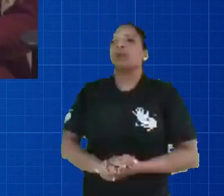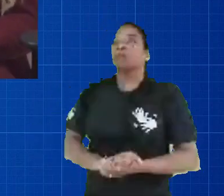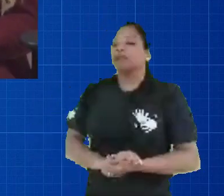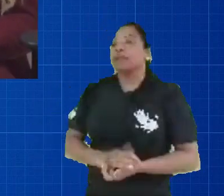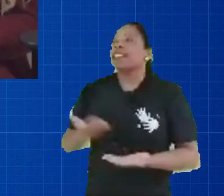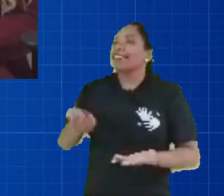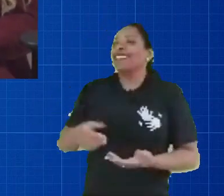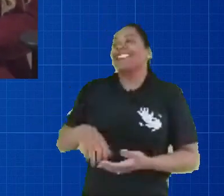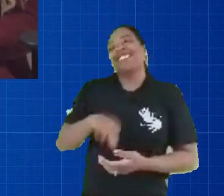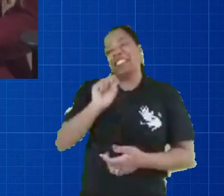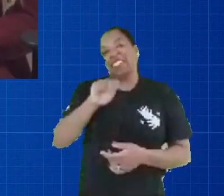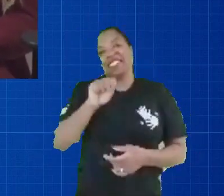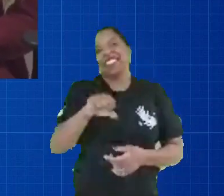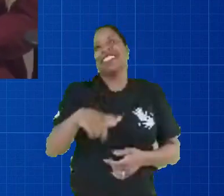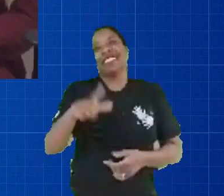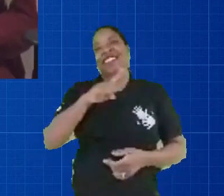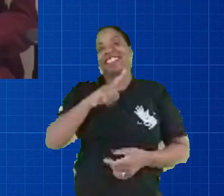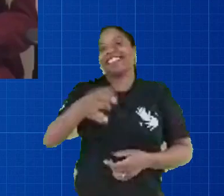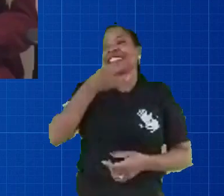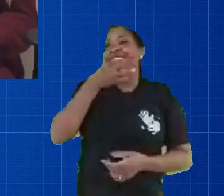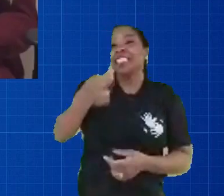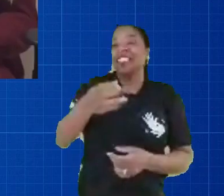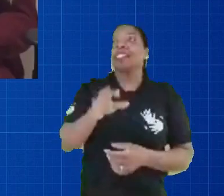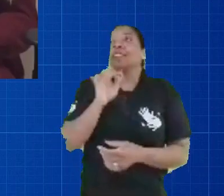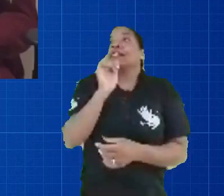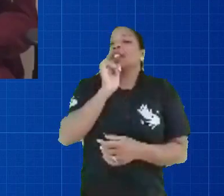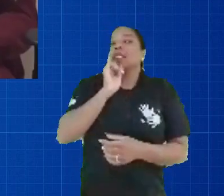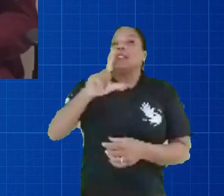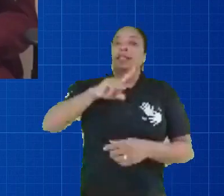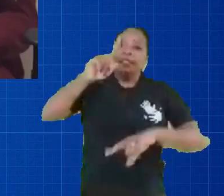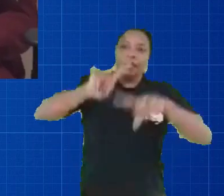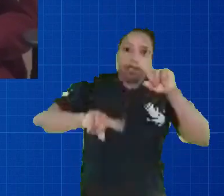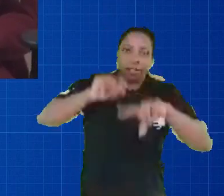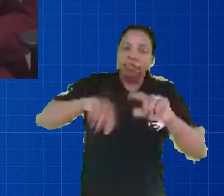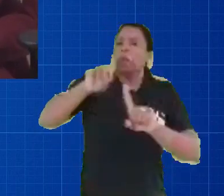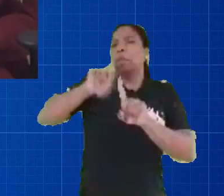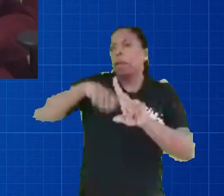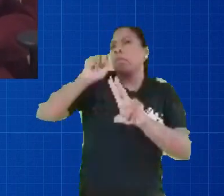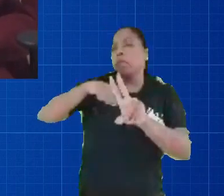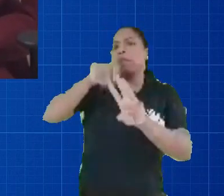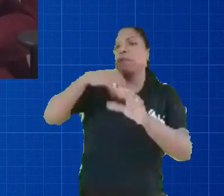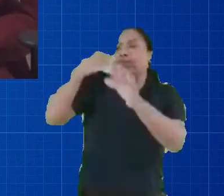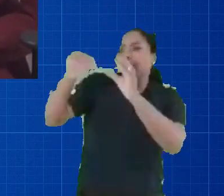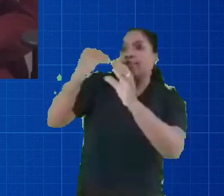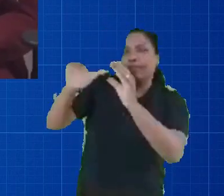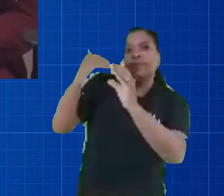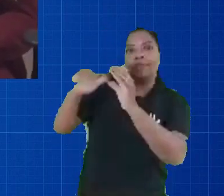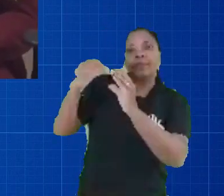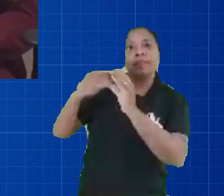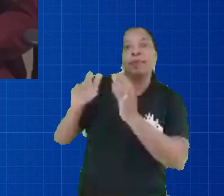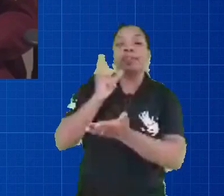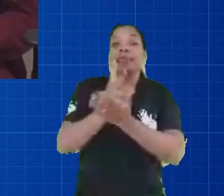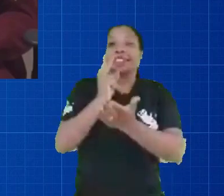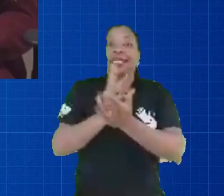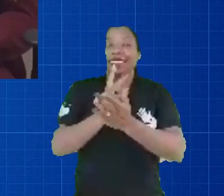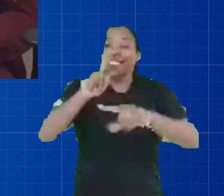está disponibilizando o material todo mês, né? A gente manda esse material que chama NutriDicas, lá a gente dá várias dicas de alimentação